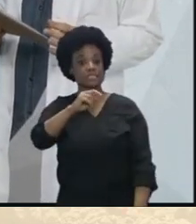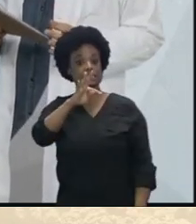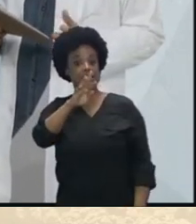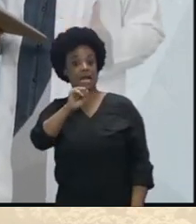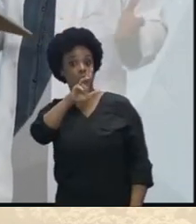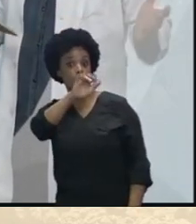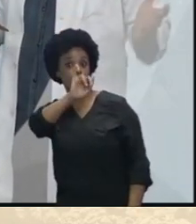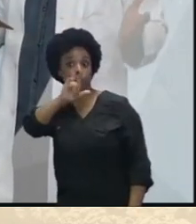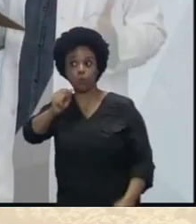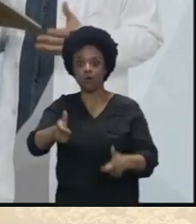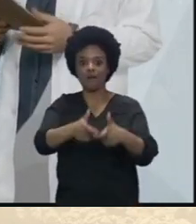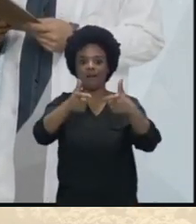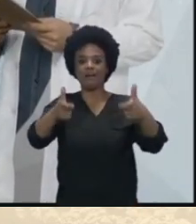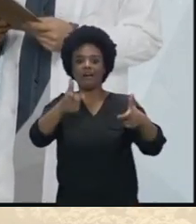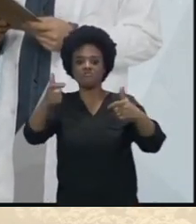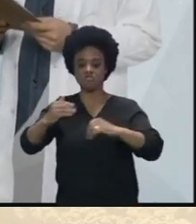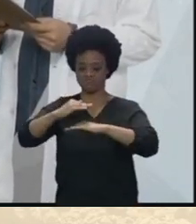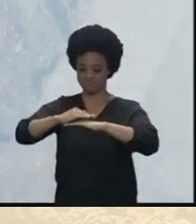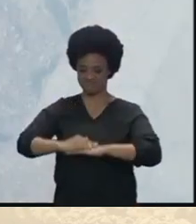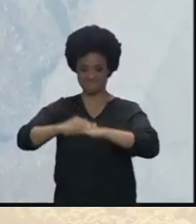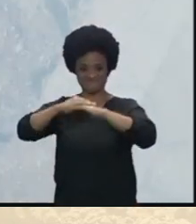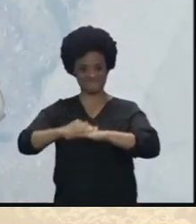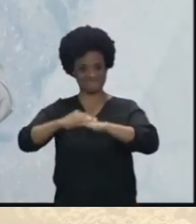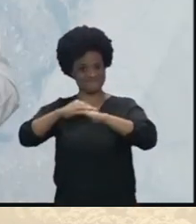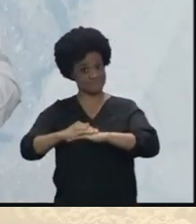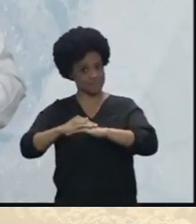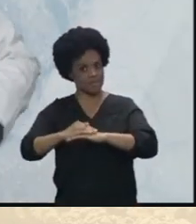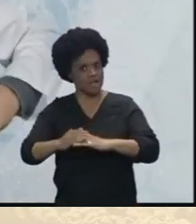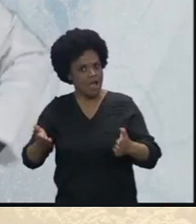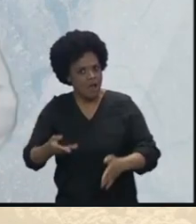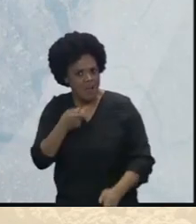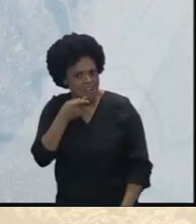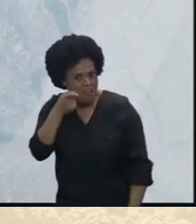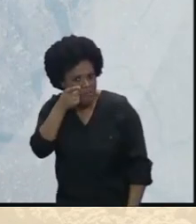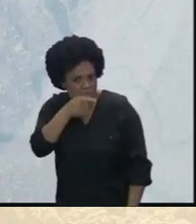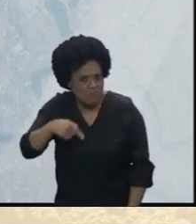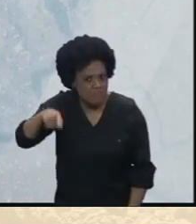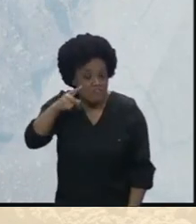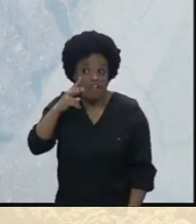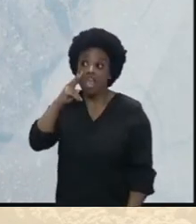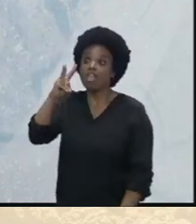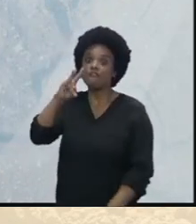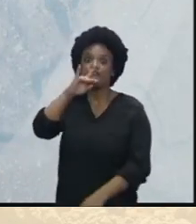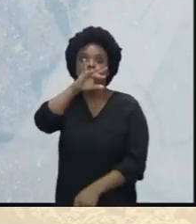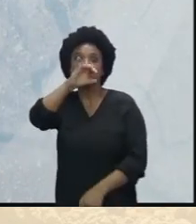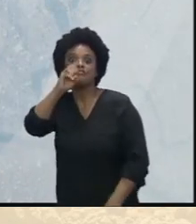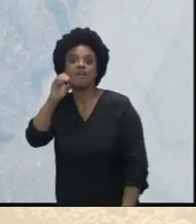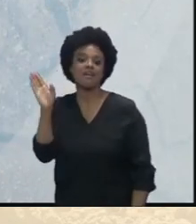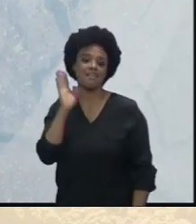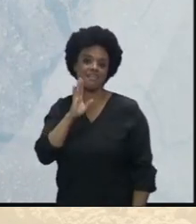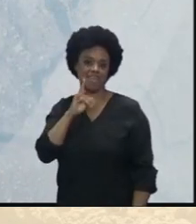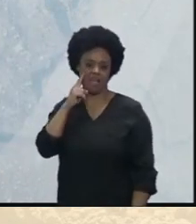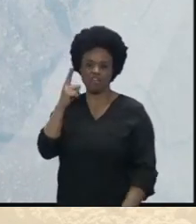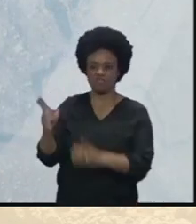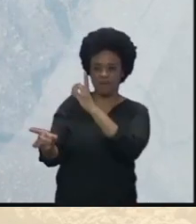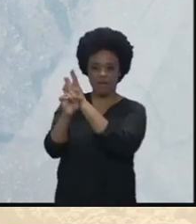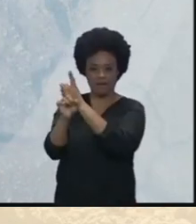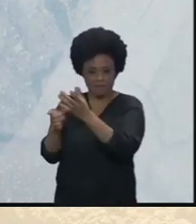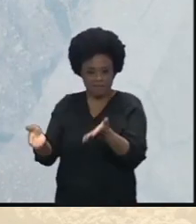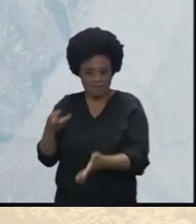saturada aumenta o risco de recalque por adensamento. Por falar em recalque, esses dias eu vi um vídeo muito legal sobre isso. Deixa eu ver se eu acho